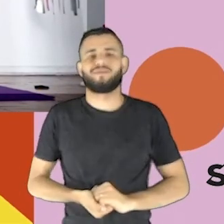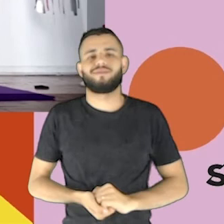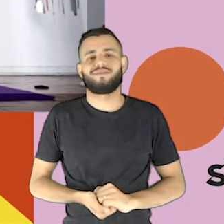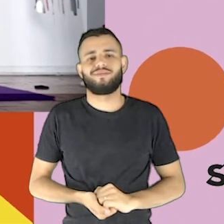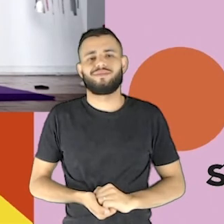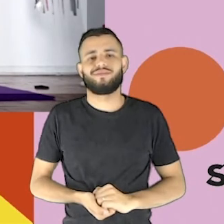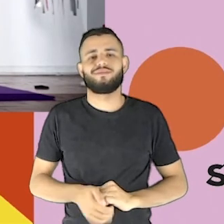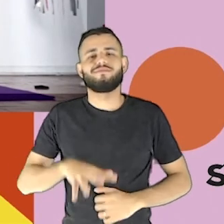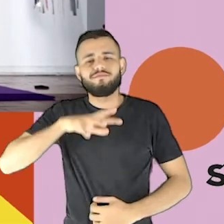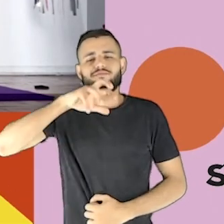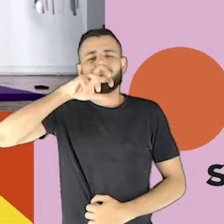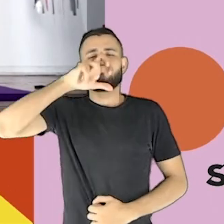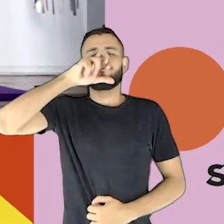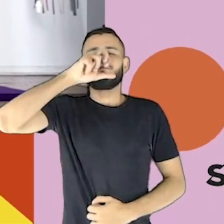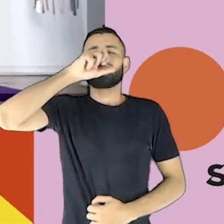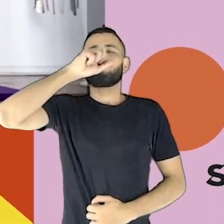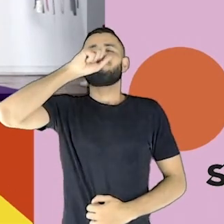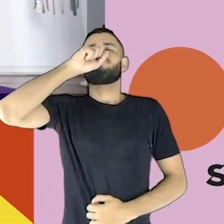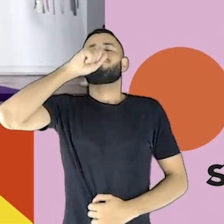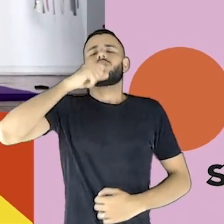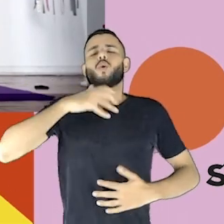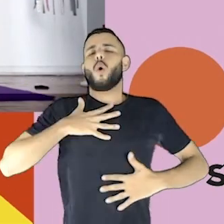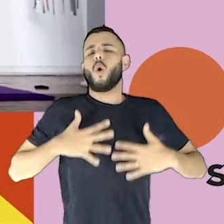inspira, sente o corpo todo,